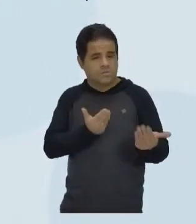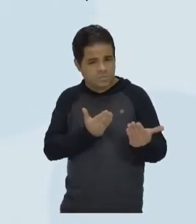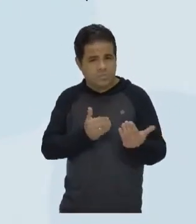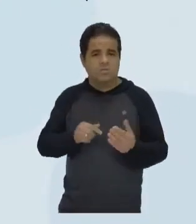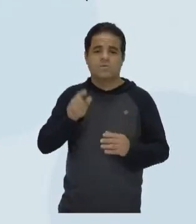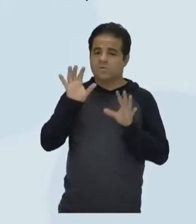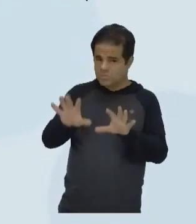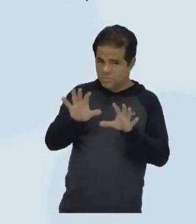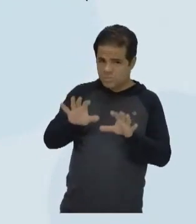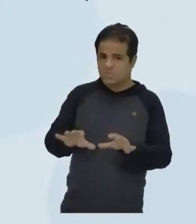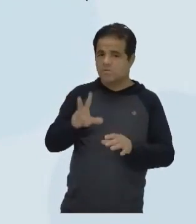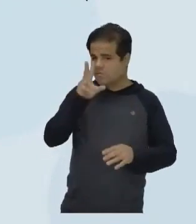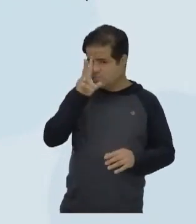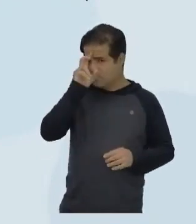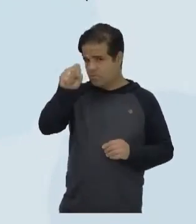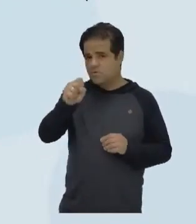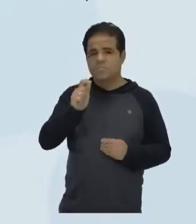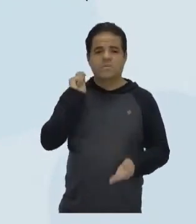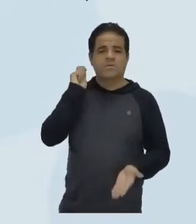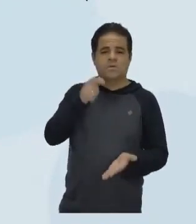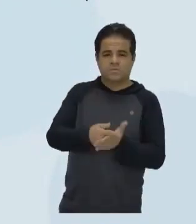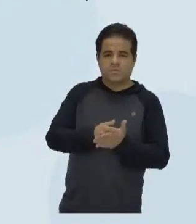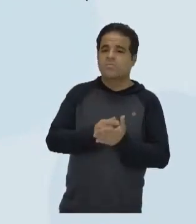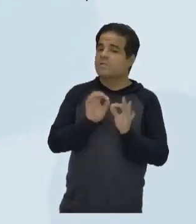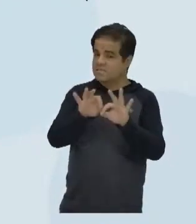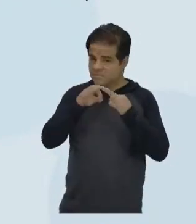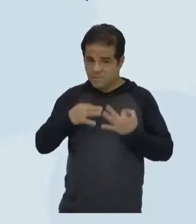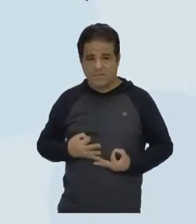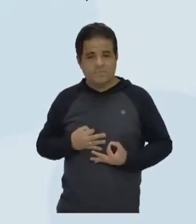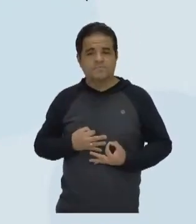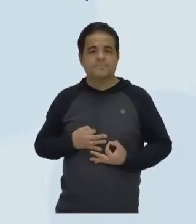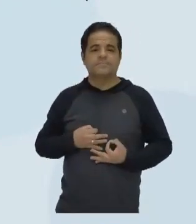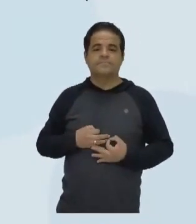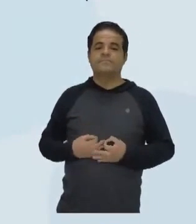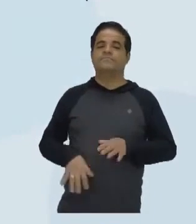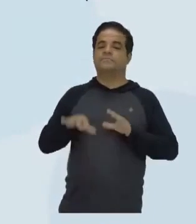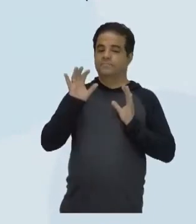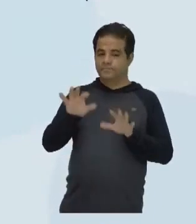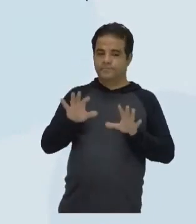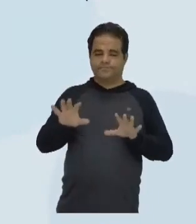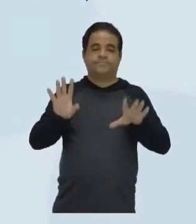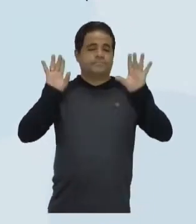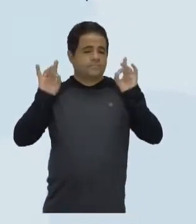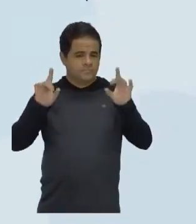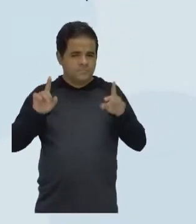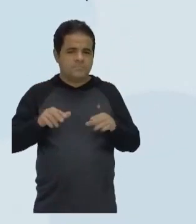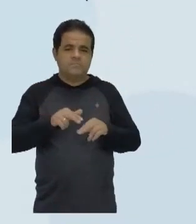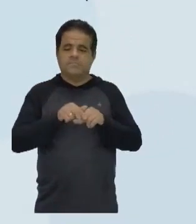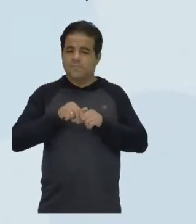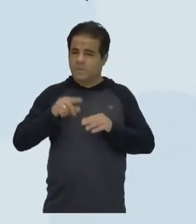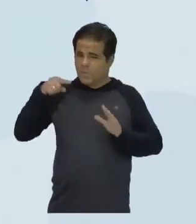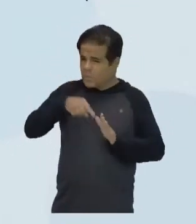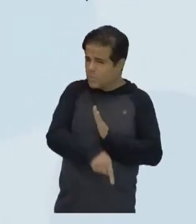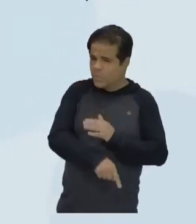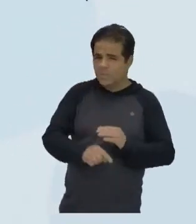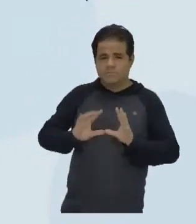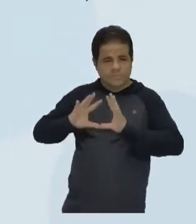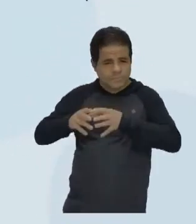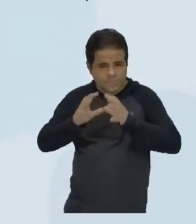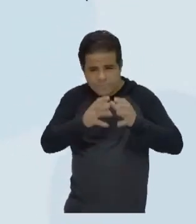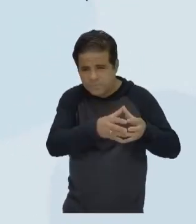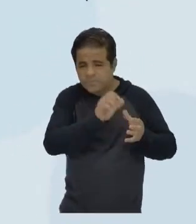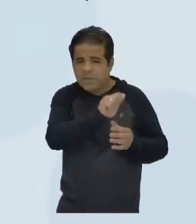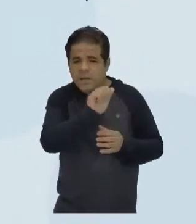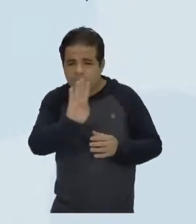adolescentes influenciam fortemente as compras das famílias. A pressão é especialmente intensa nas classes A e